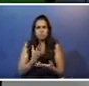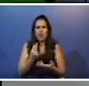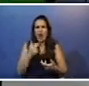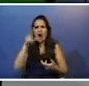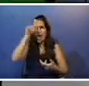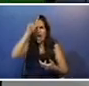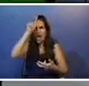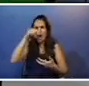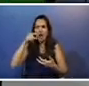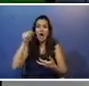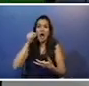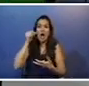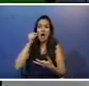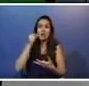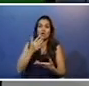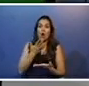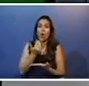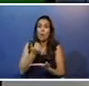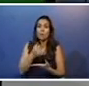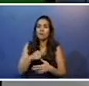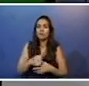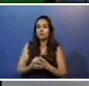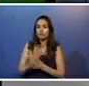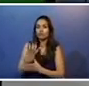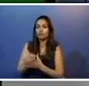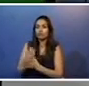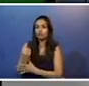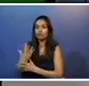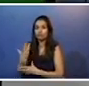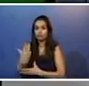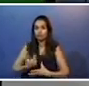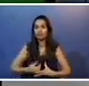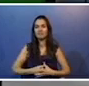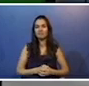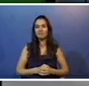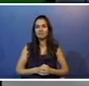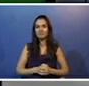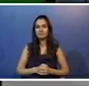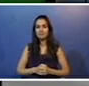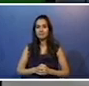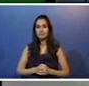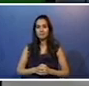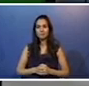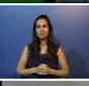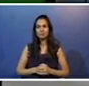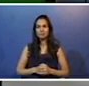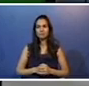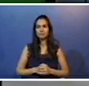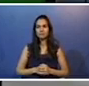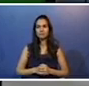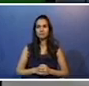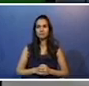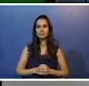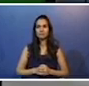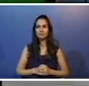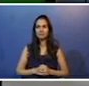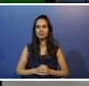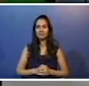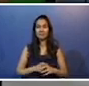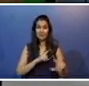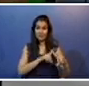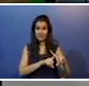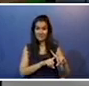se alimentar do que ele plantou, se alimentar das plantações. Ok? Assinalou?